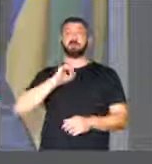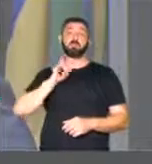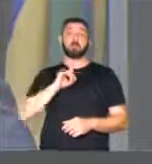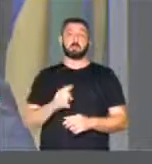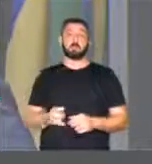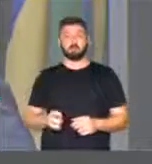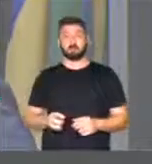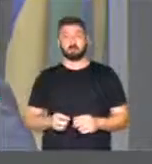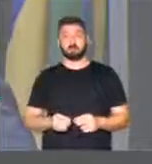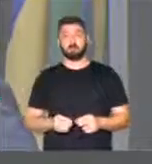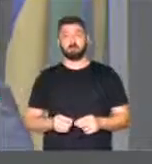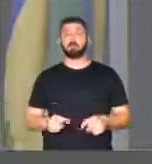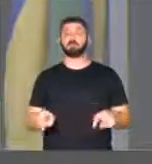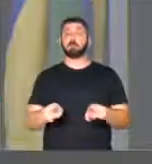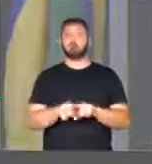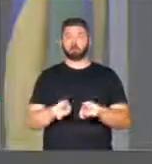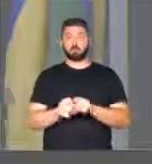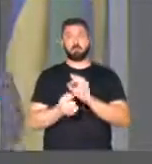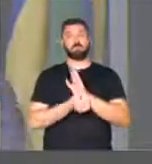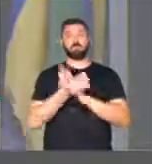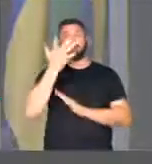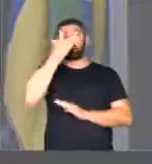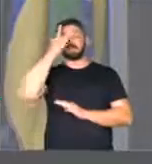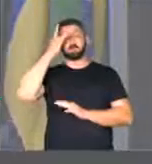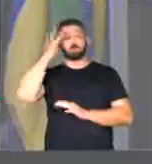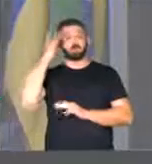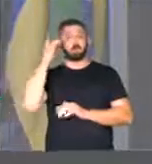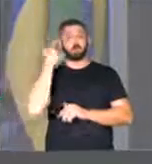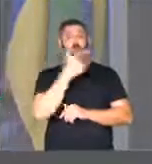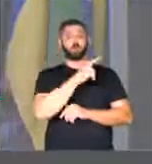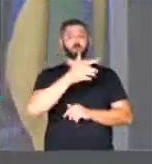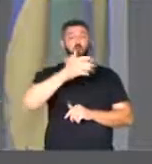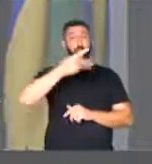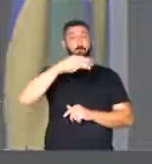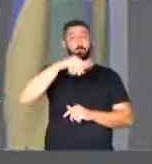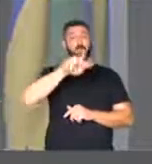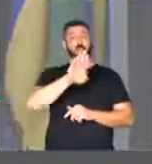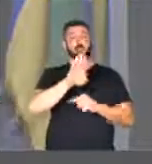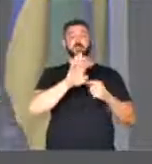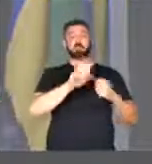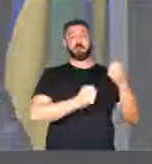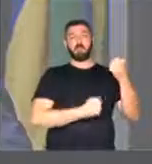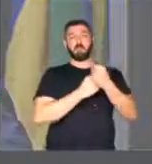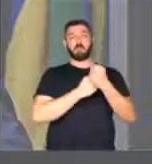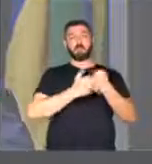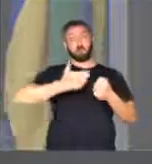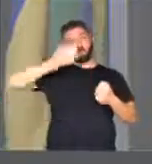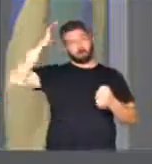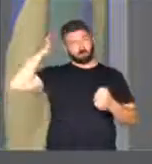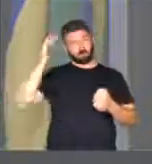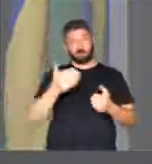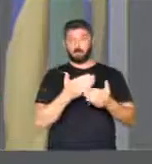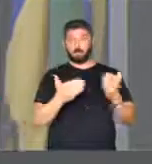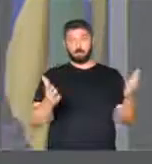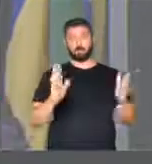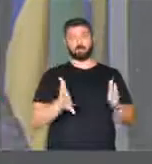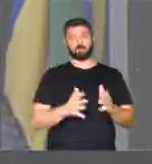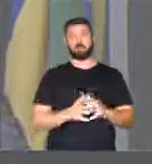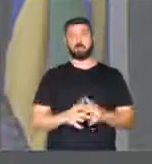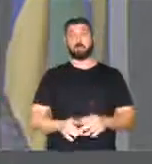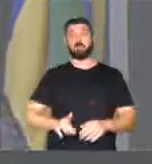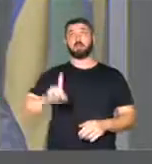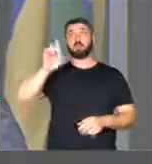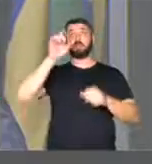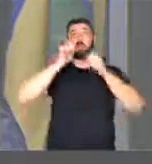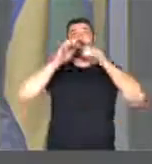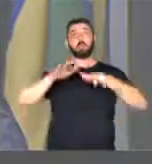Minas Gerais, como também de vários outros caciques do PMDB que deram suporte a Temer. Que Deus ilumine